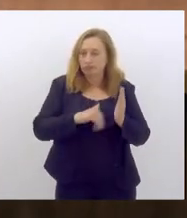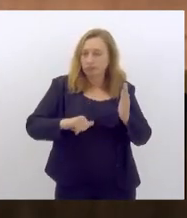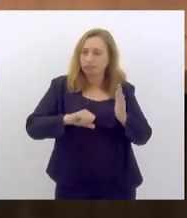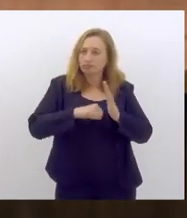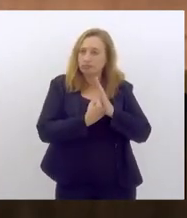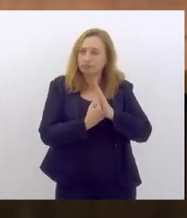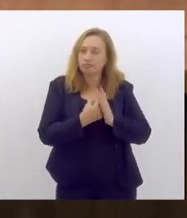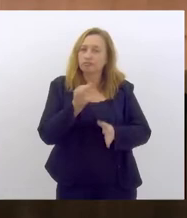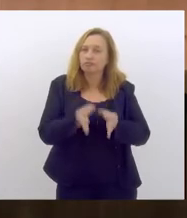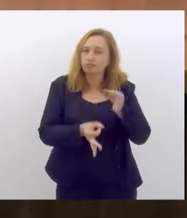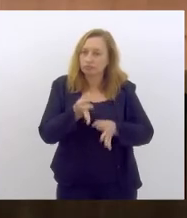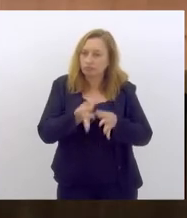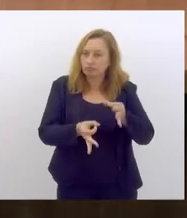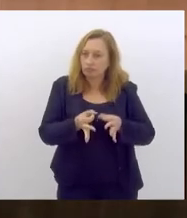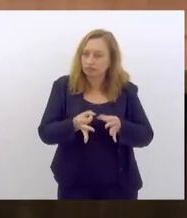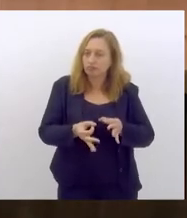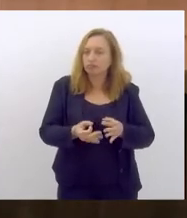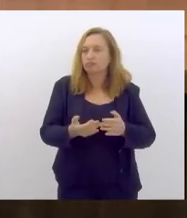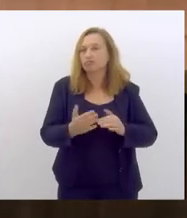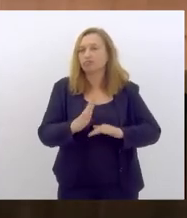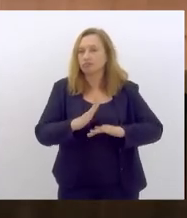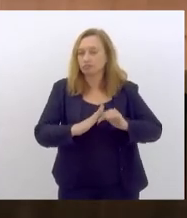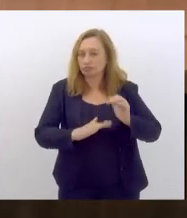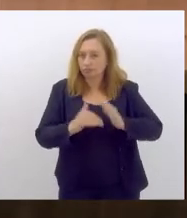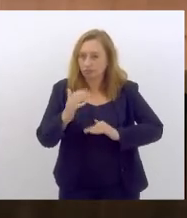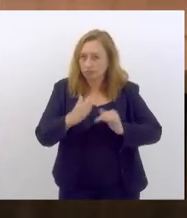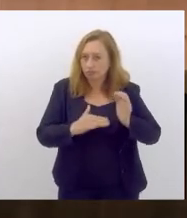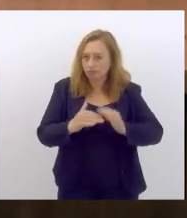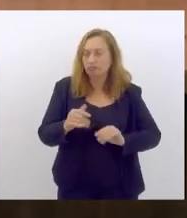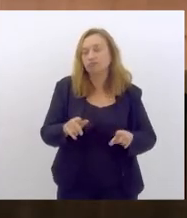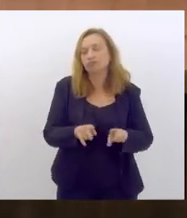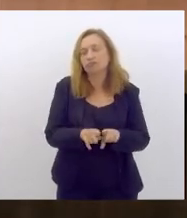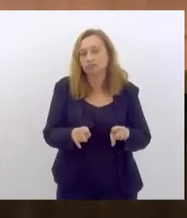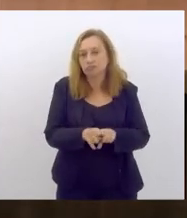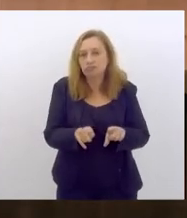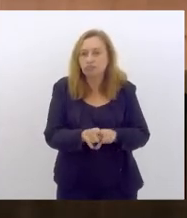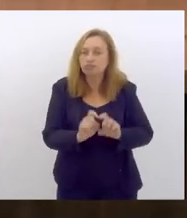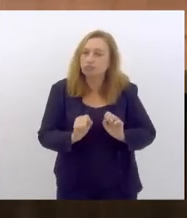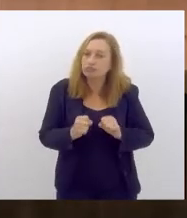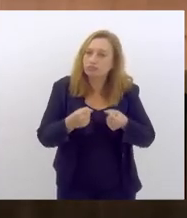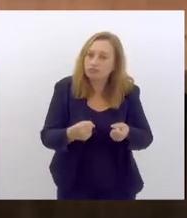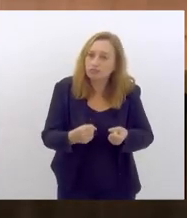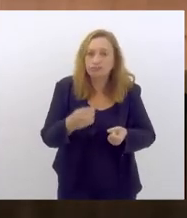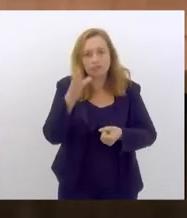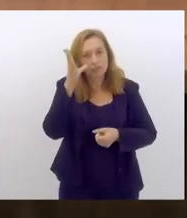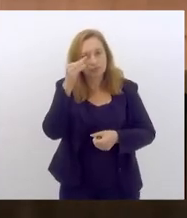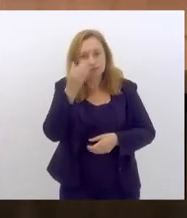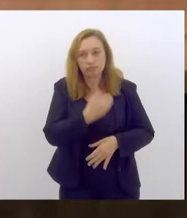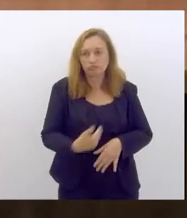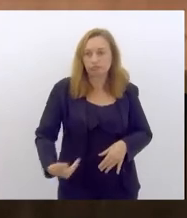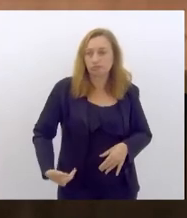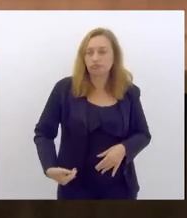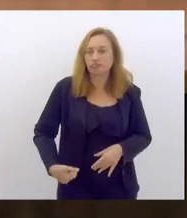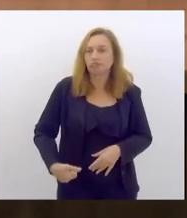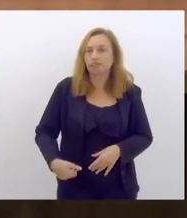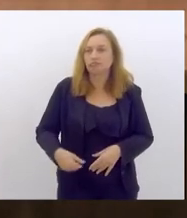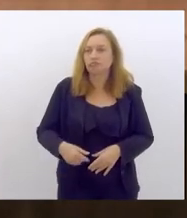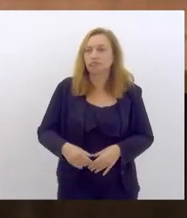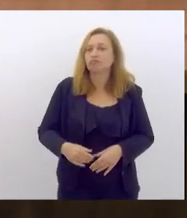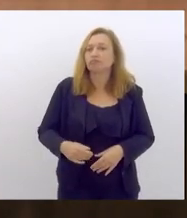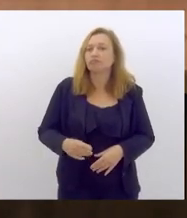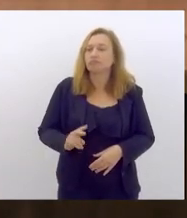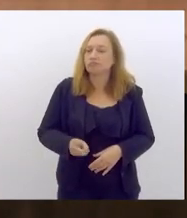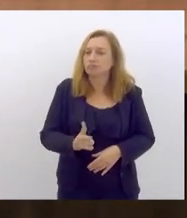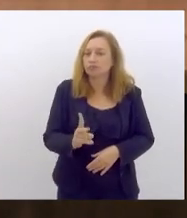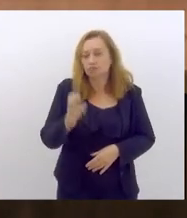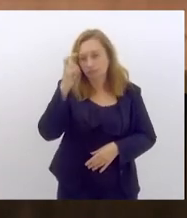uma questão de justiça com esses trabalhadores e é também uma questão de defesa do interesse público ao garantir a permanência de uma